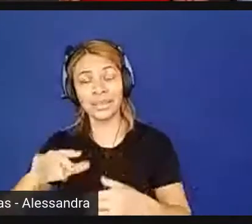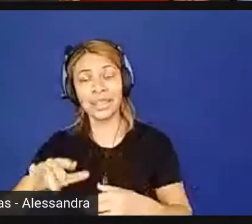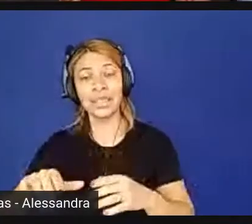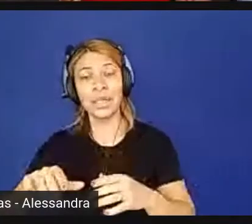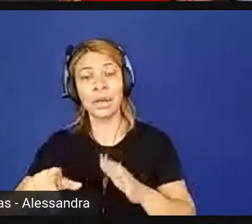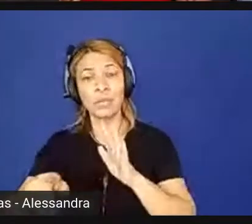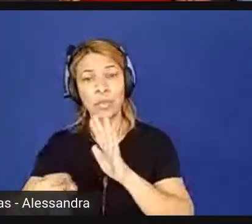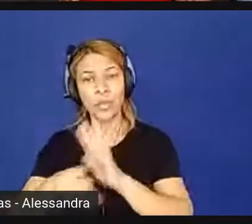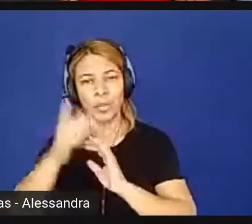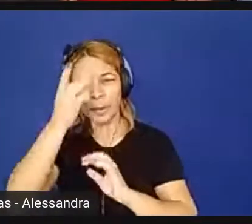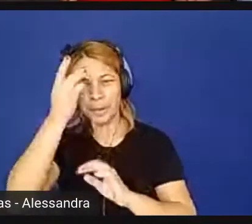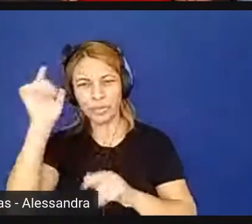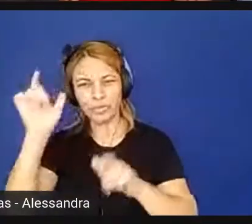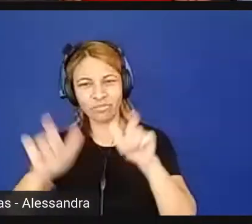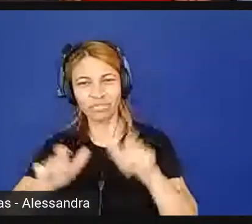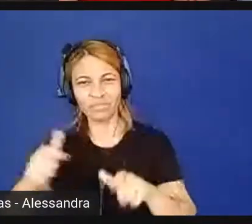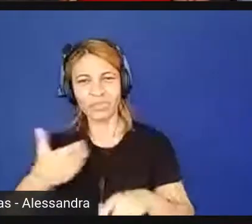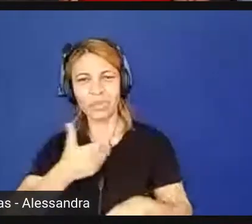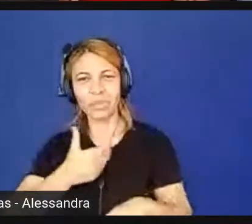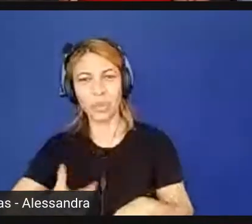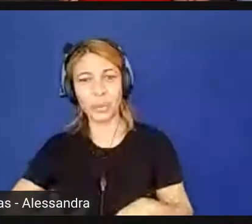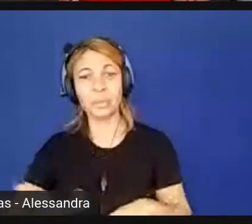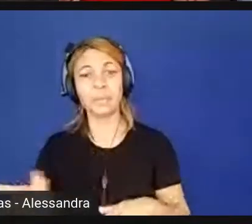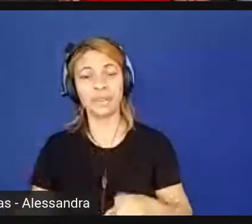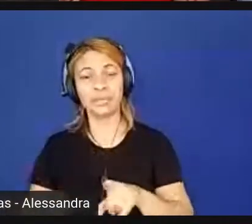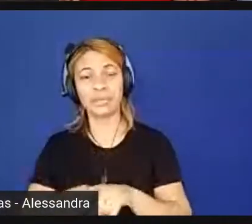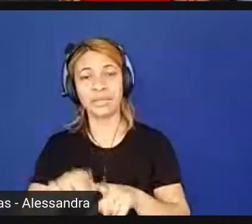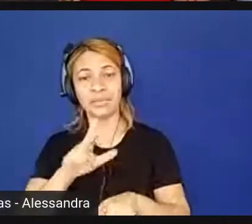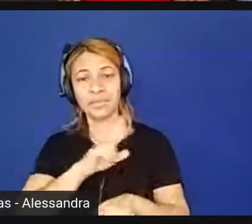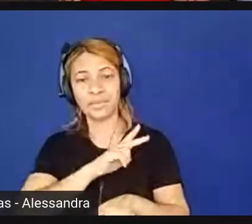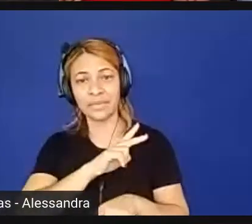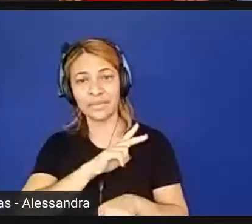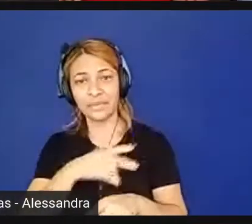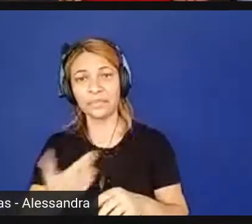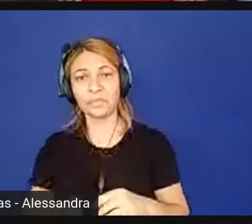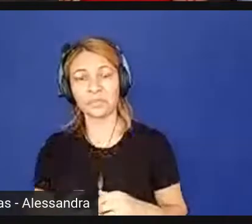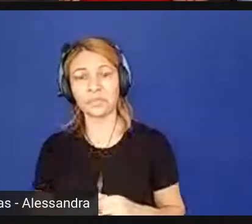tornasse um fator de lesivo, né, contra a administração pública.